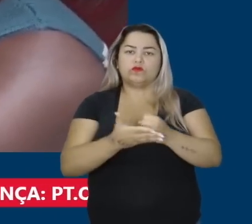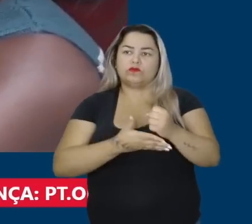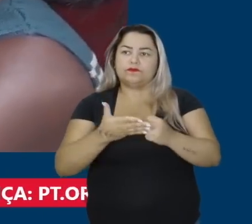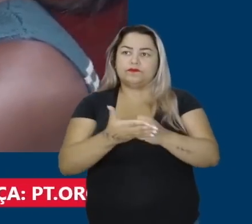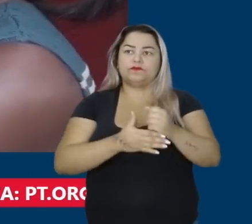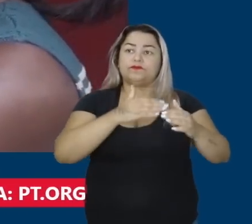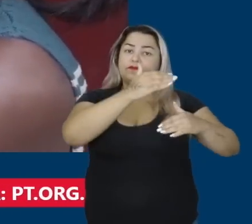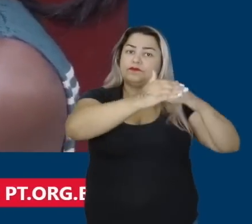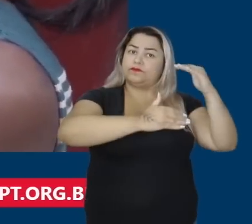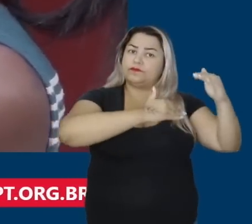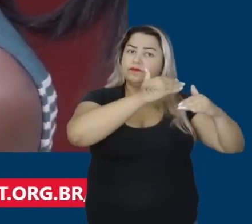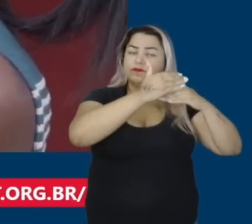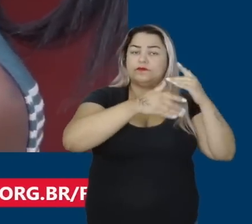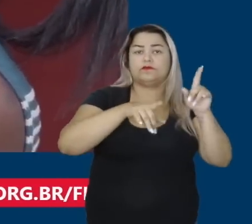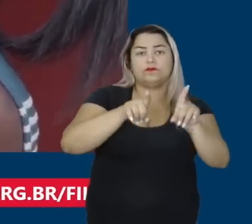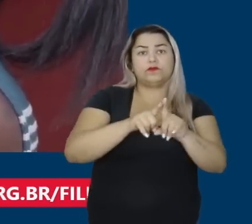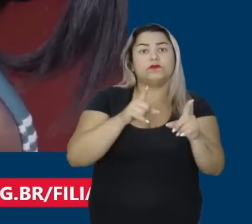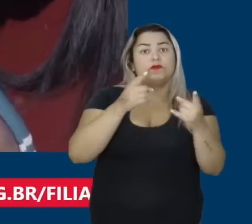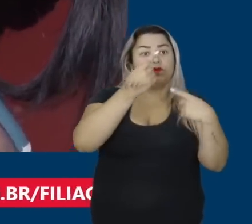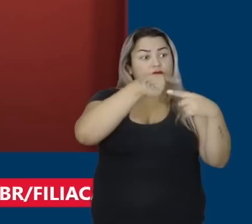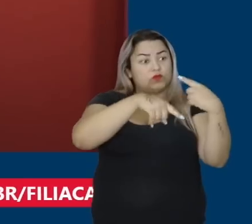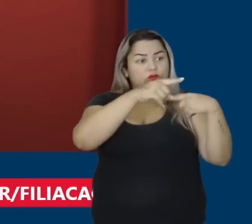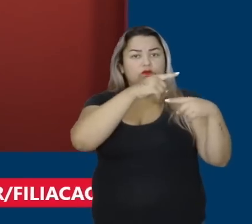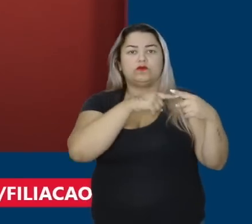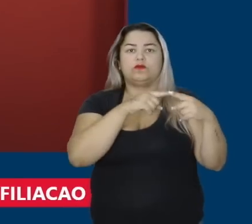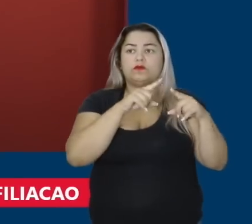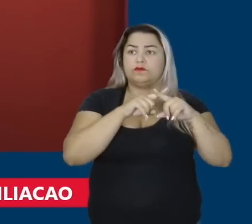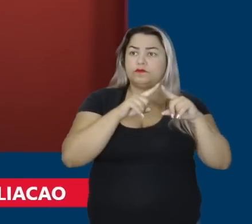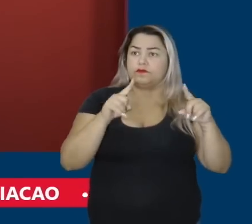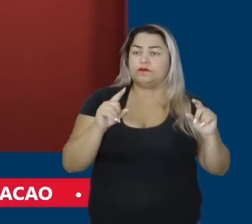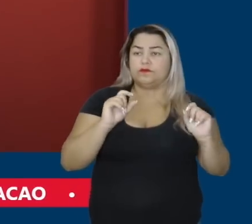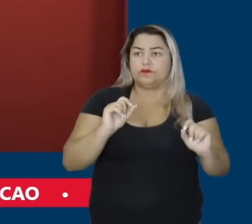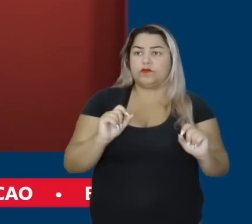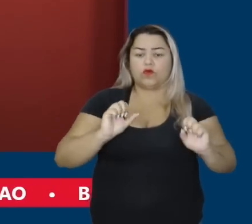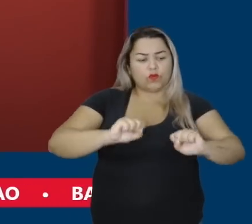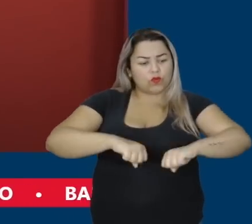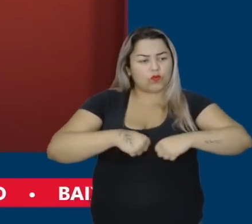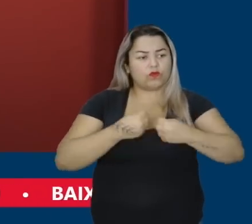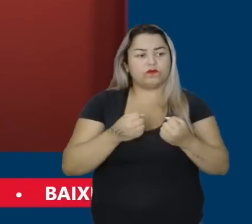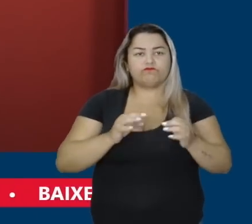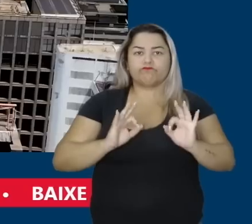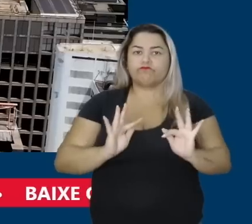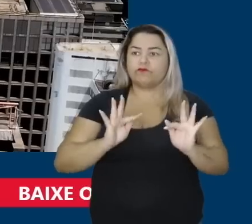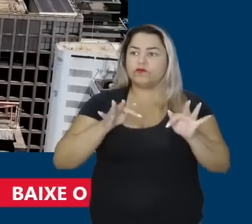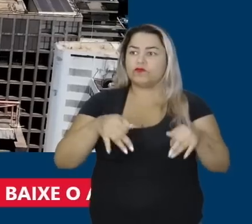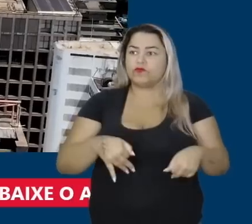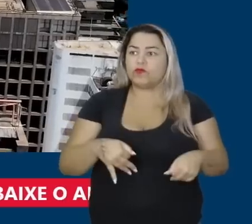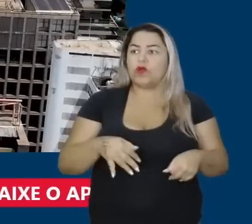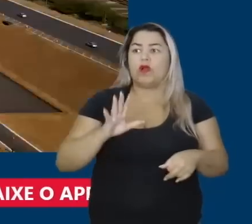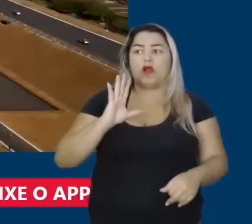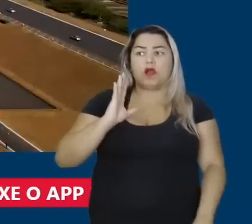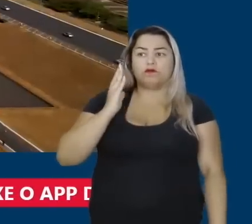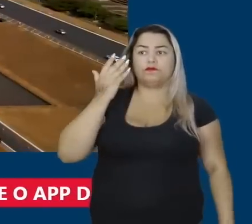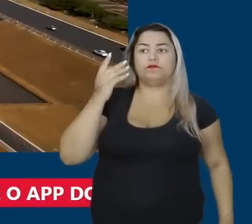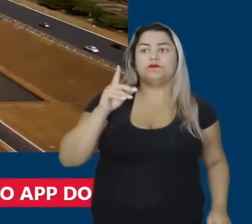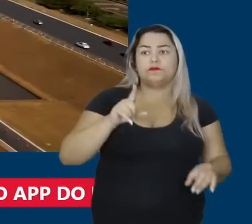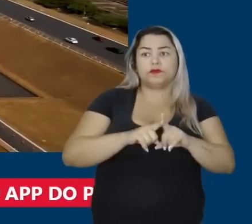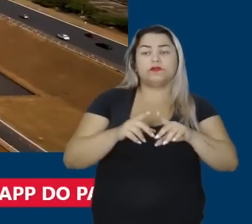crescimento da economia estão sendo construídas, mas impõem um esforço final e definitivo, nas ruas e no